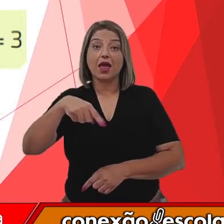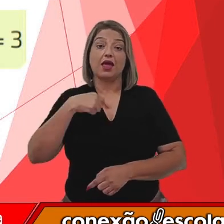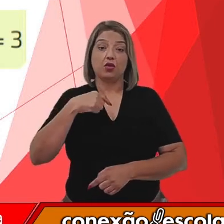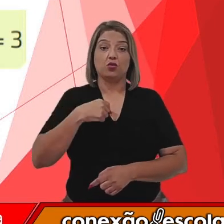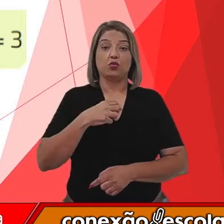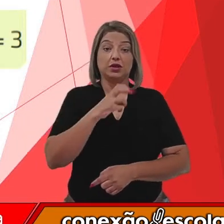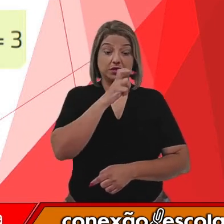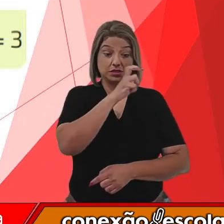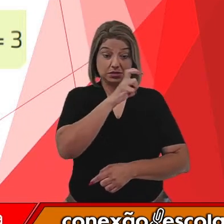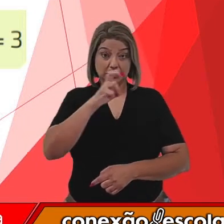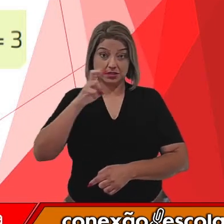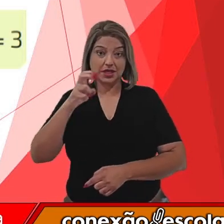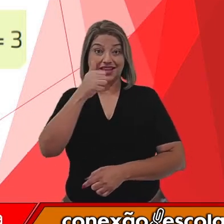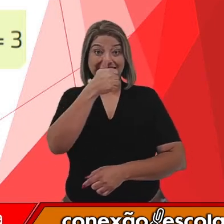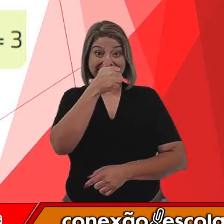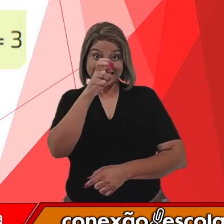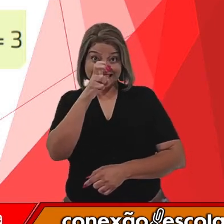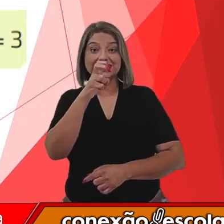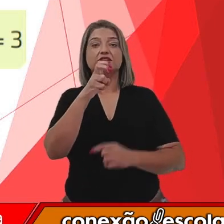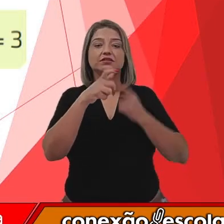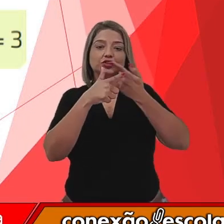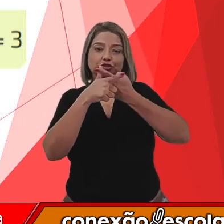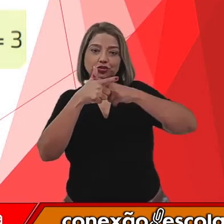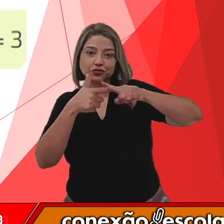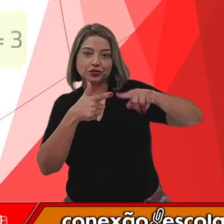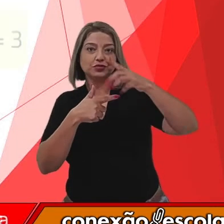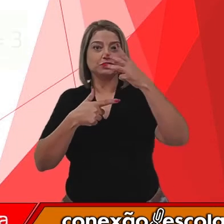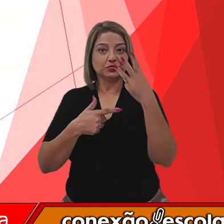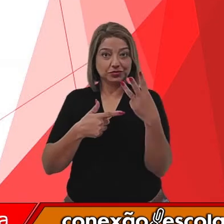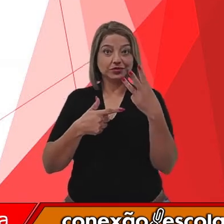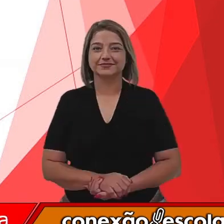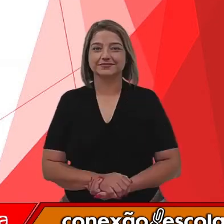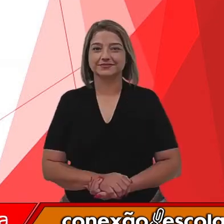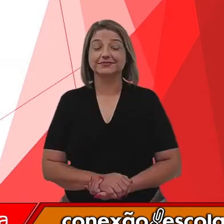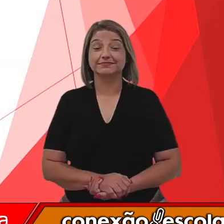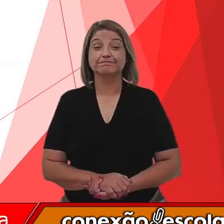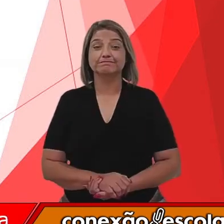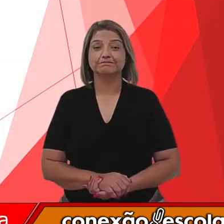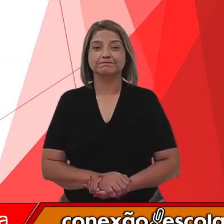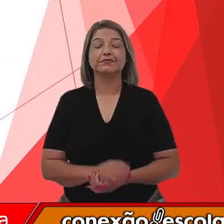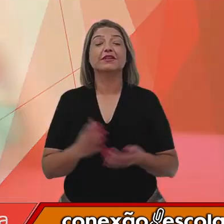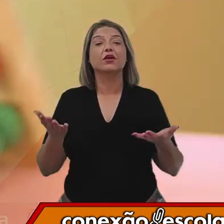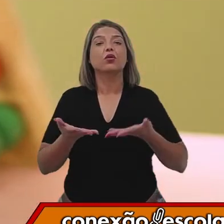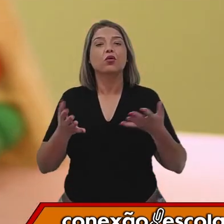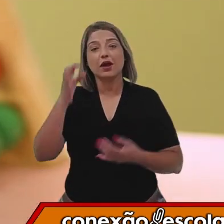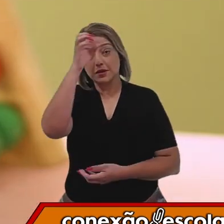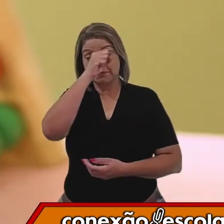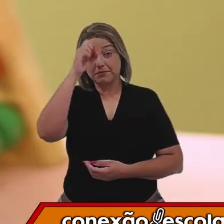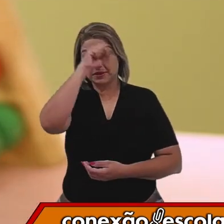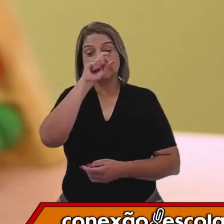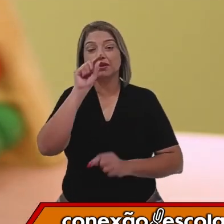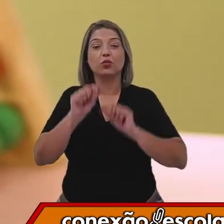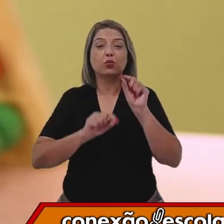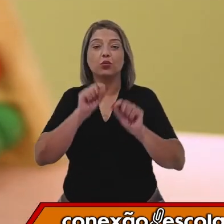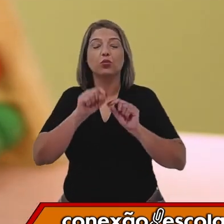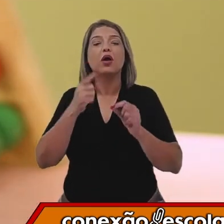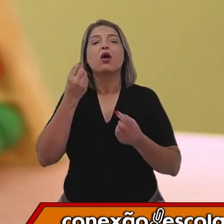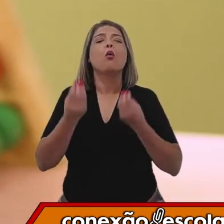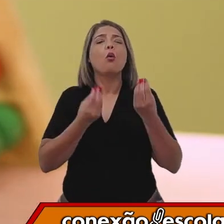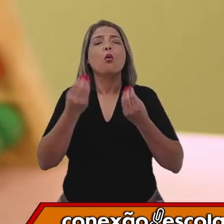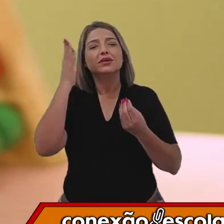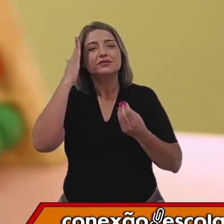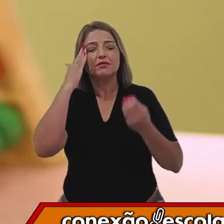um número natural inteiro 3. Então, agora nós vamos perceber como é que a